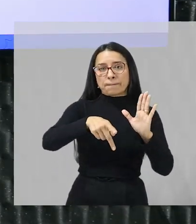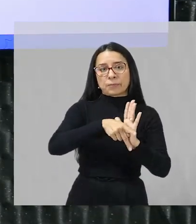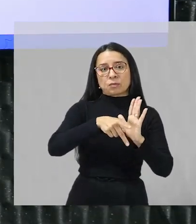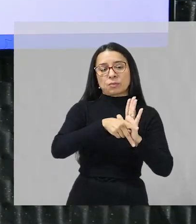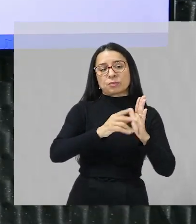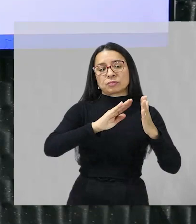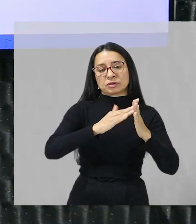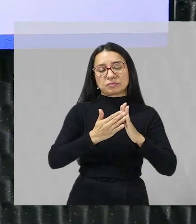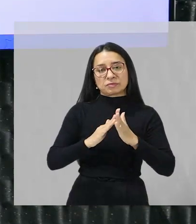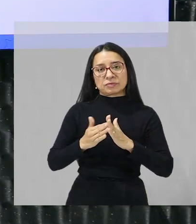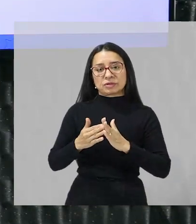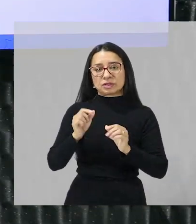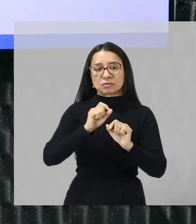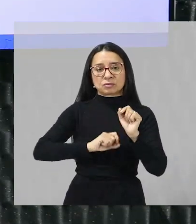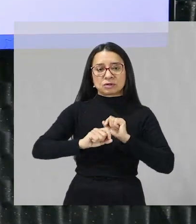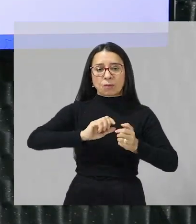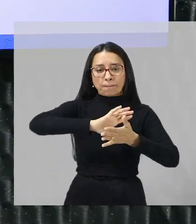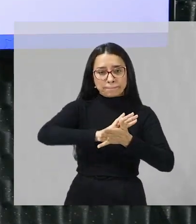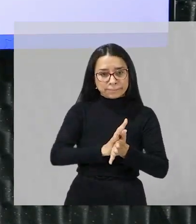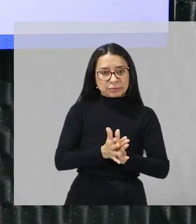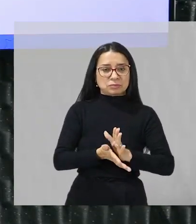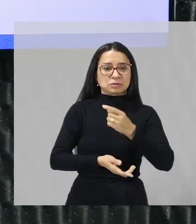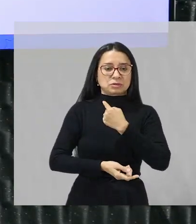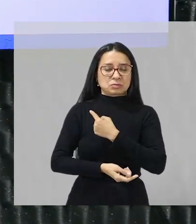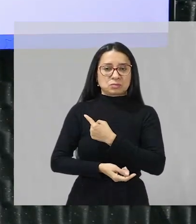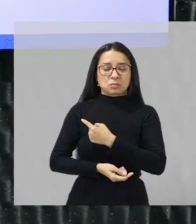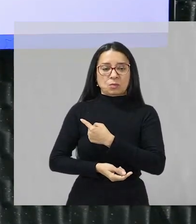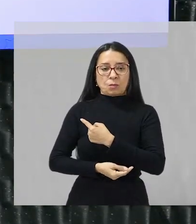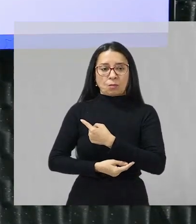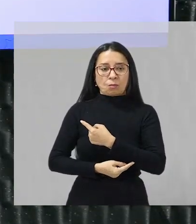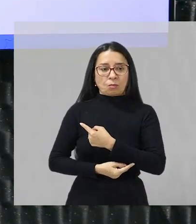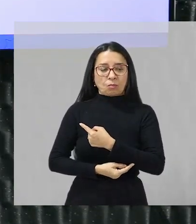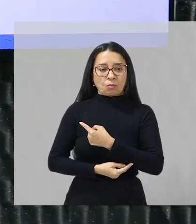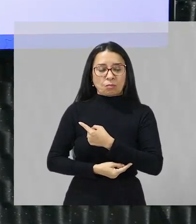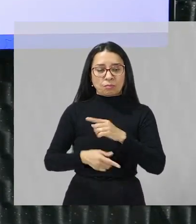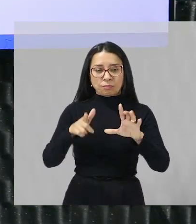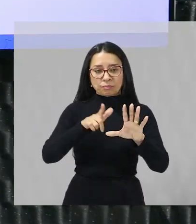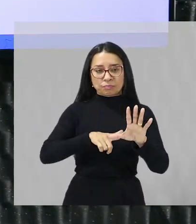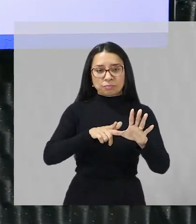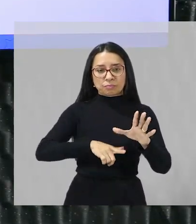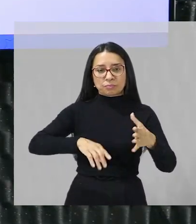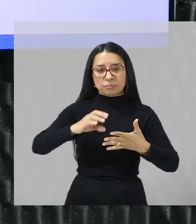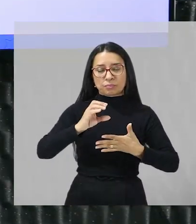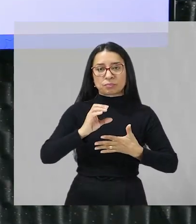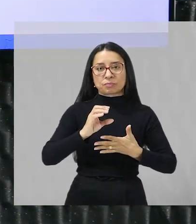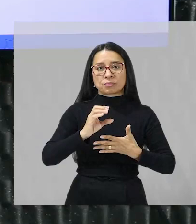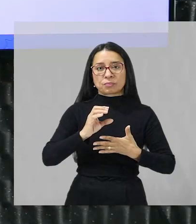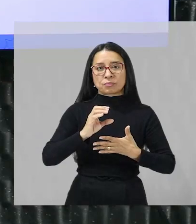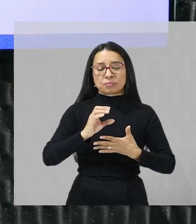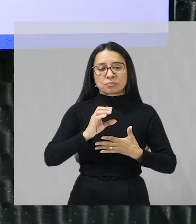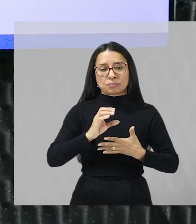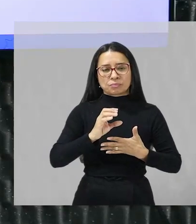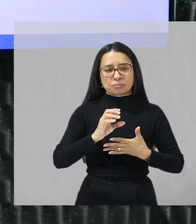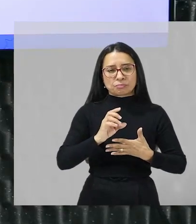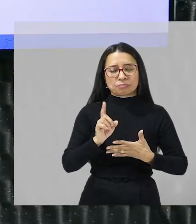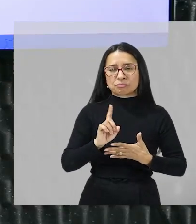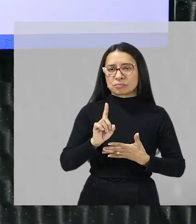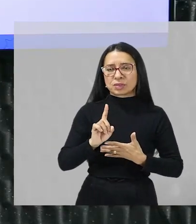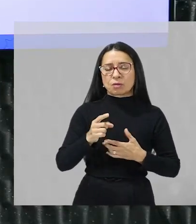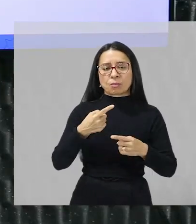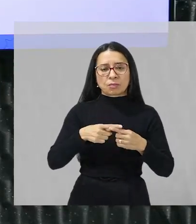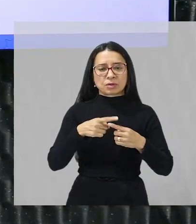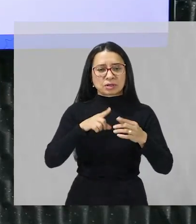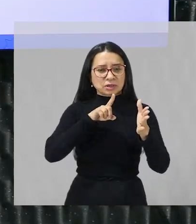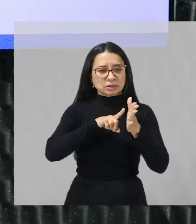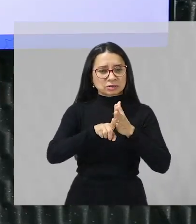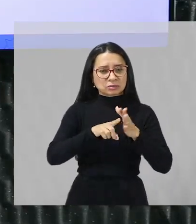As normas legais que amparam os homossexuais. É por esse motivo que os grupos se reúnem, que os jovens se reúnem. Não seria, né? As